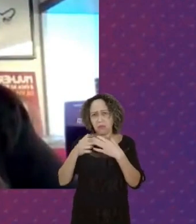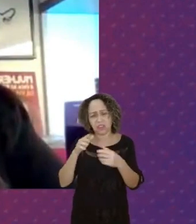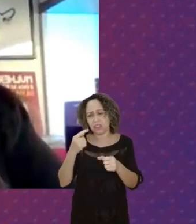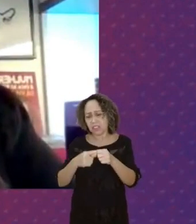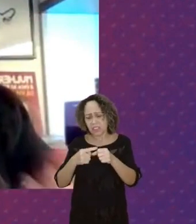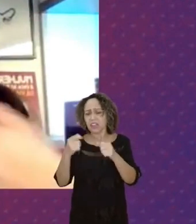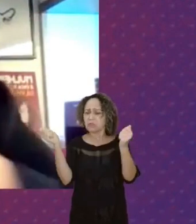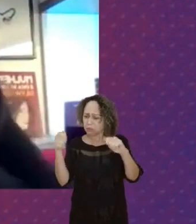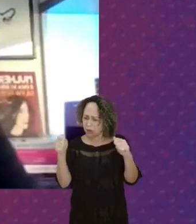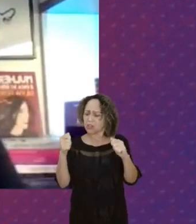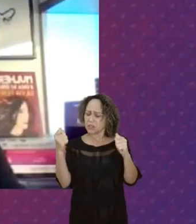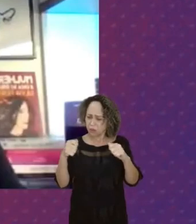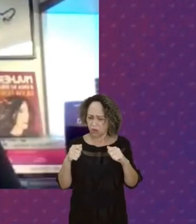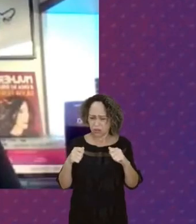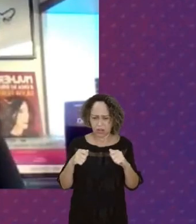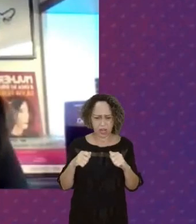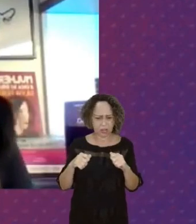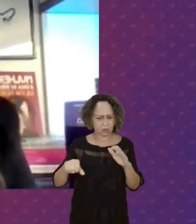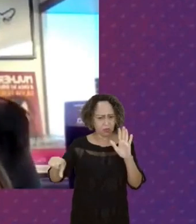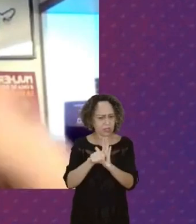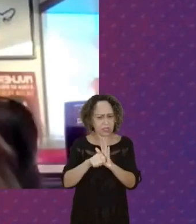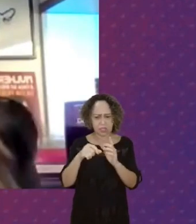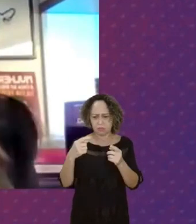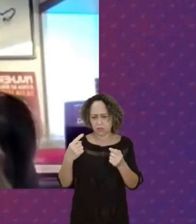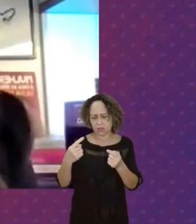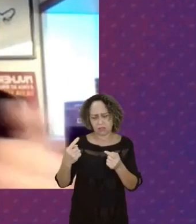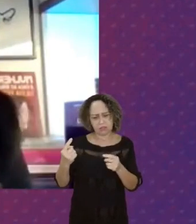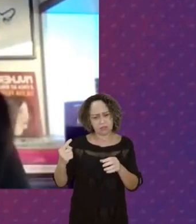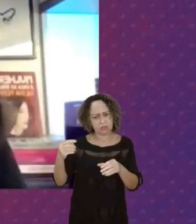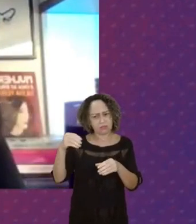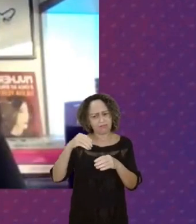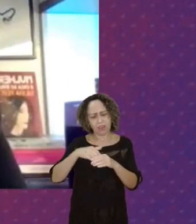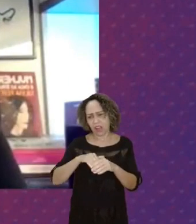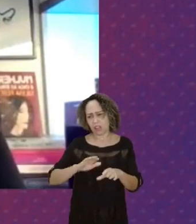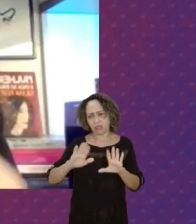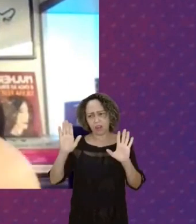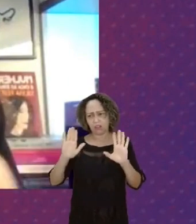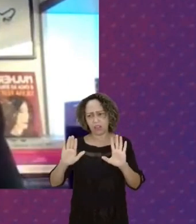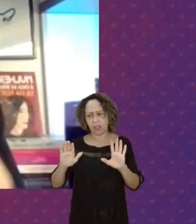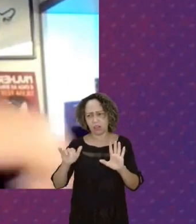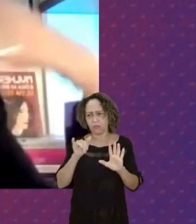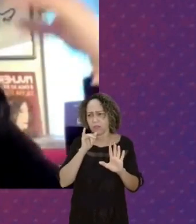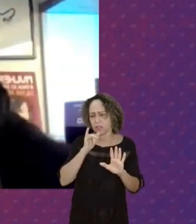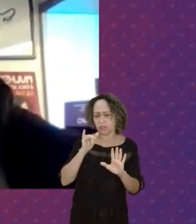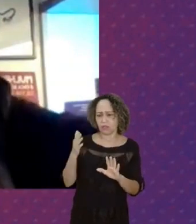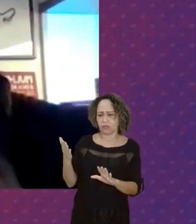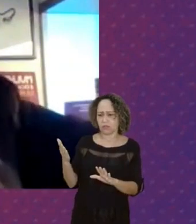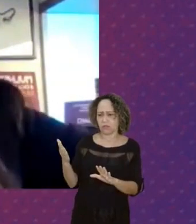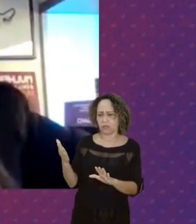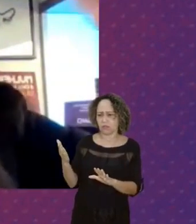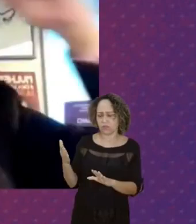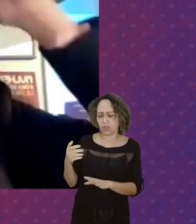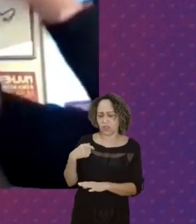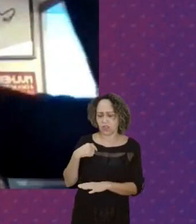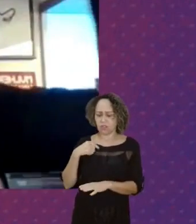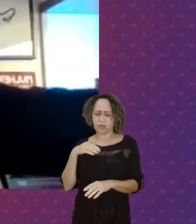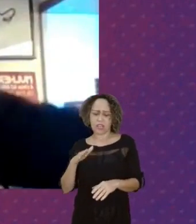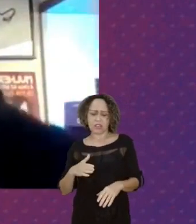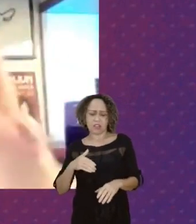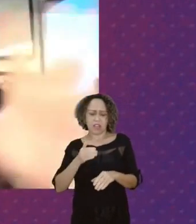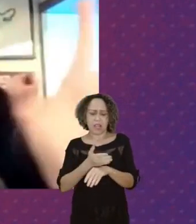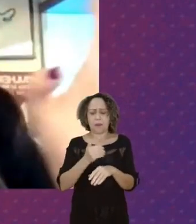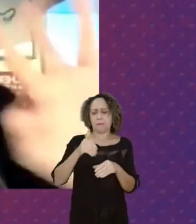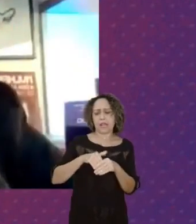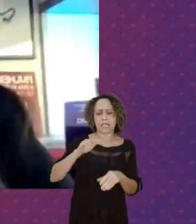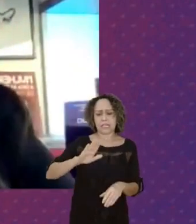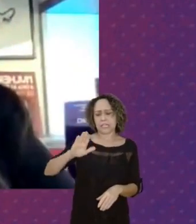conteúdo eleitoral nenhum. Eu não estou falando a pré-candidata Gabriela Araújo, né? A pré-candidata Gabriela Araújo é muito competente, tem...